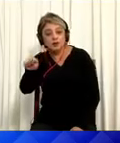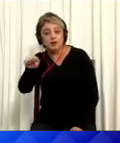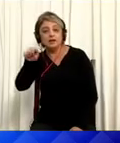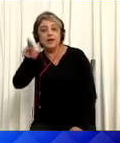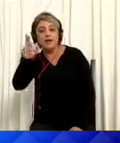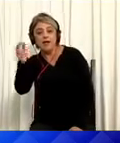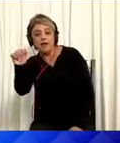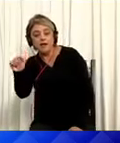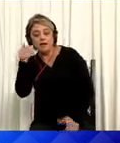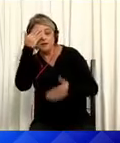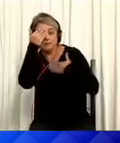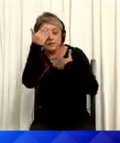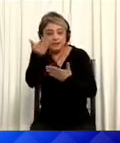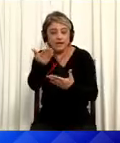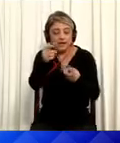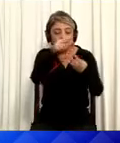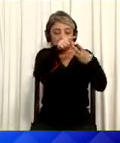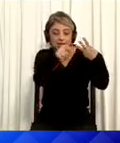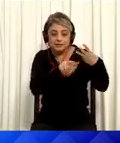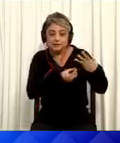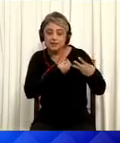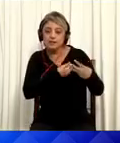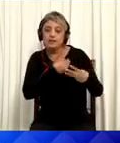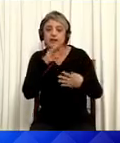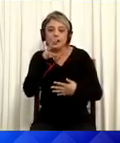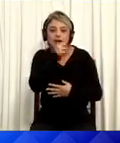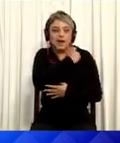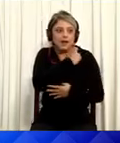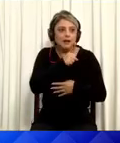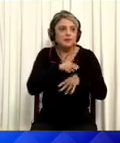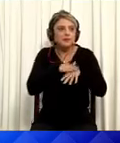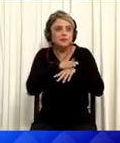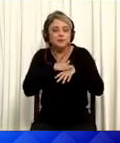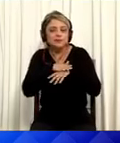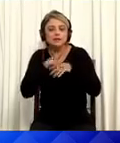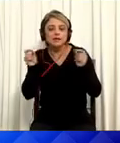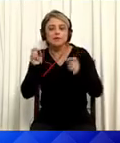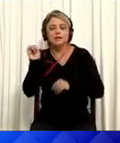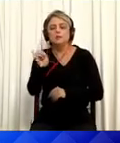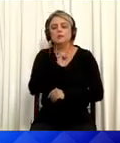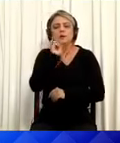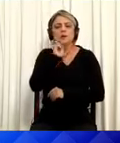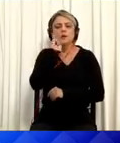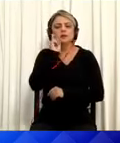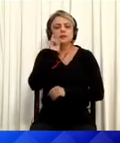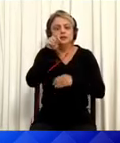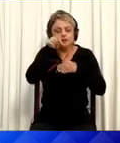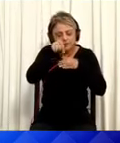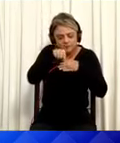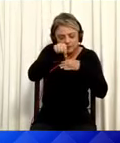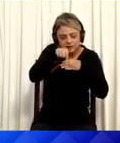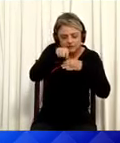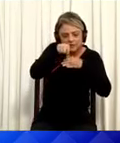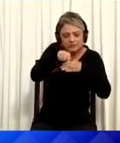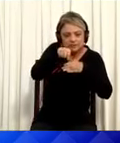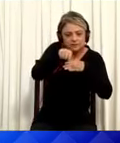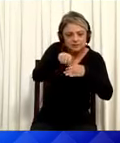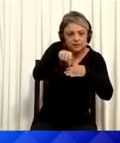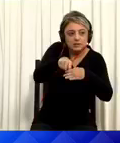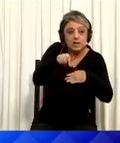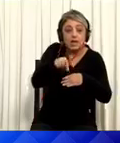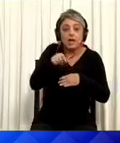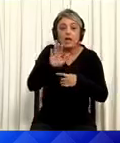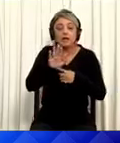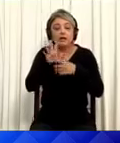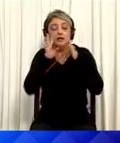Ellen, muito obrigada, foi muito importante, mesmo que rapidinho, né, tem tanta coisa para falar, mas foi muito importante a gente plantar essa sementinha, pelo menos, a quem